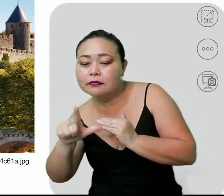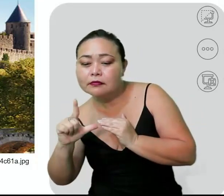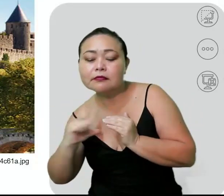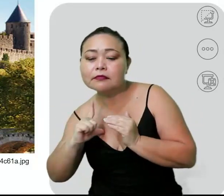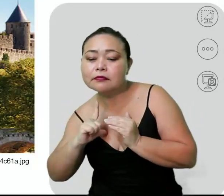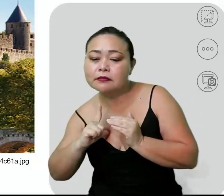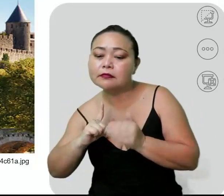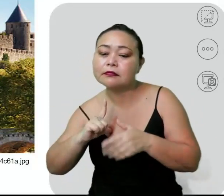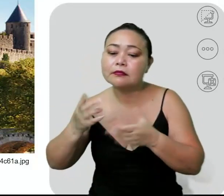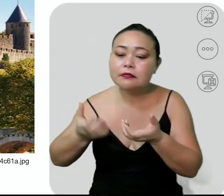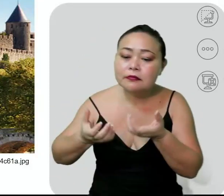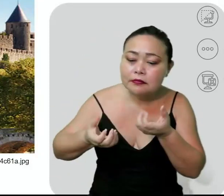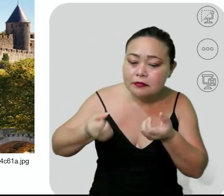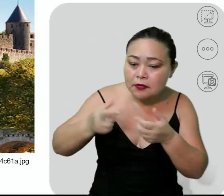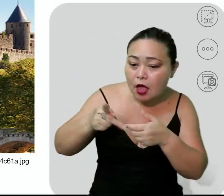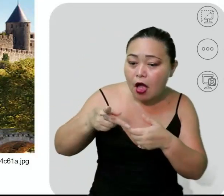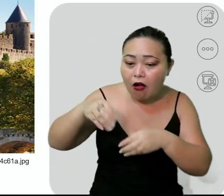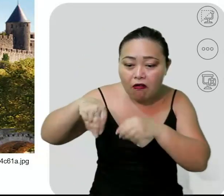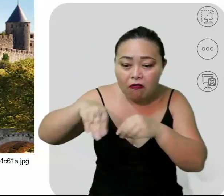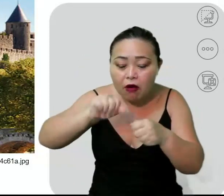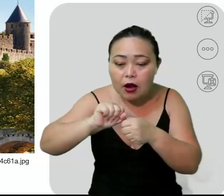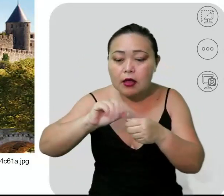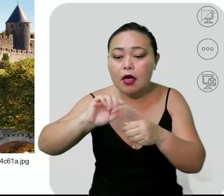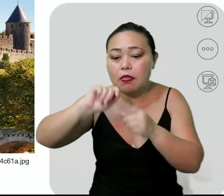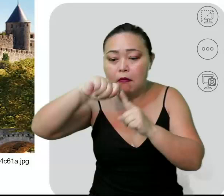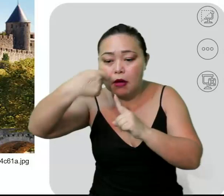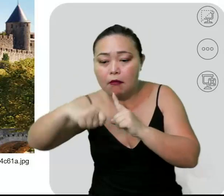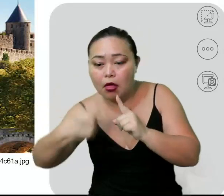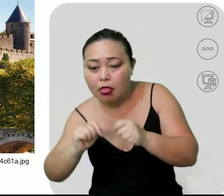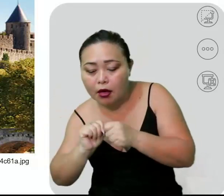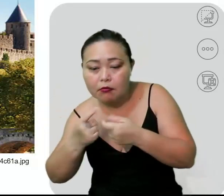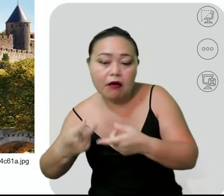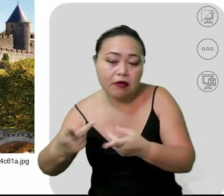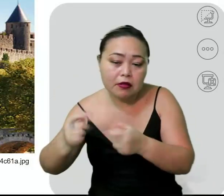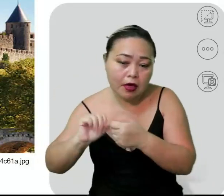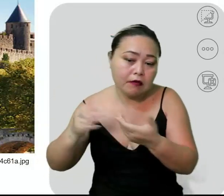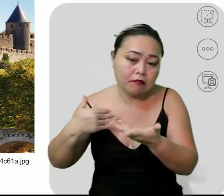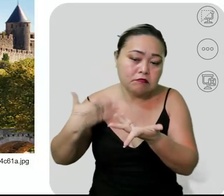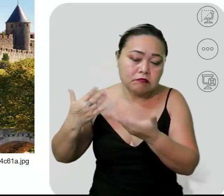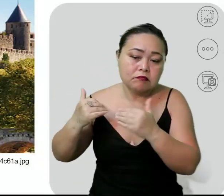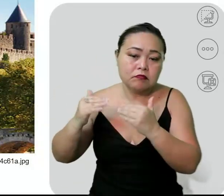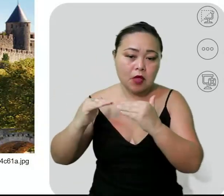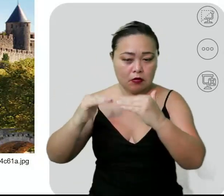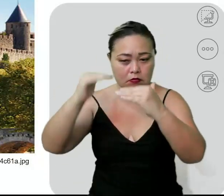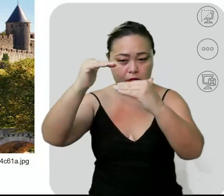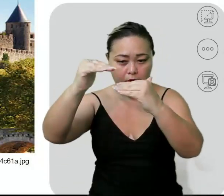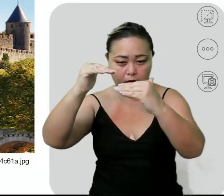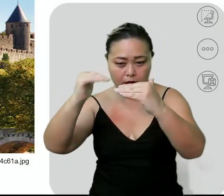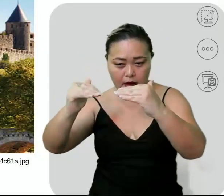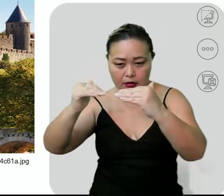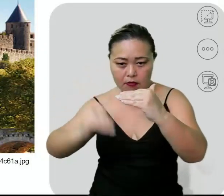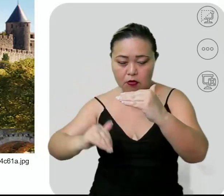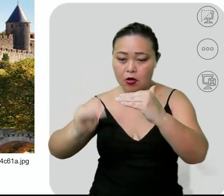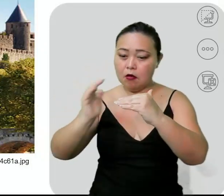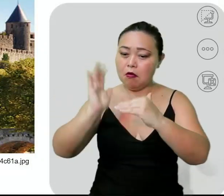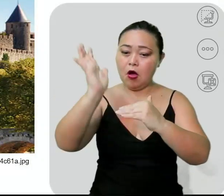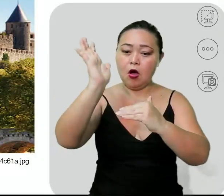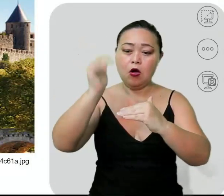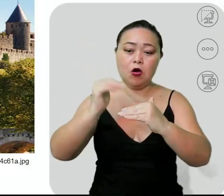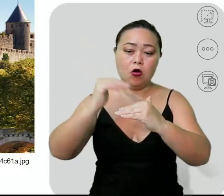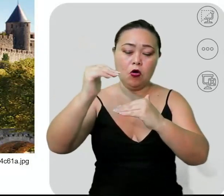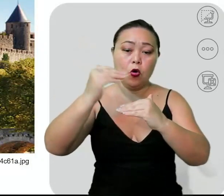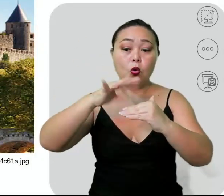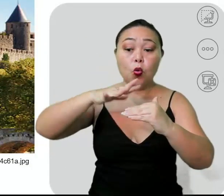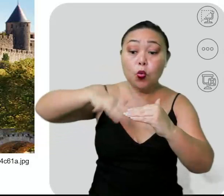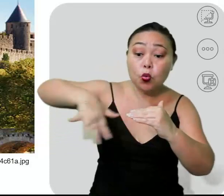que tem 1 quilo de farinha, uma palma de banana, para poder vender, entendeu? Essa é a divisão dos caras, quem tem poder,